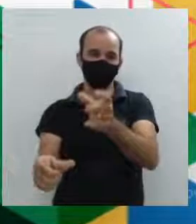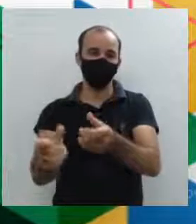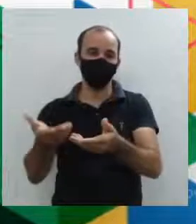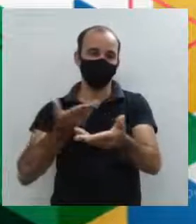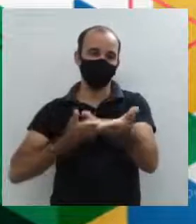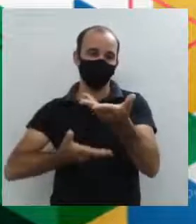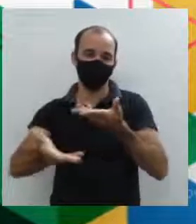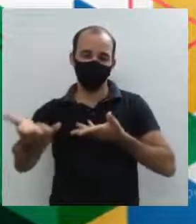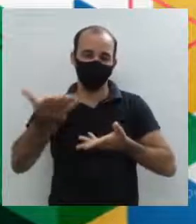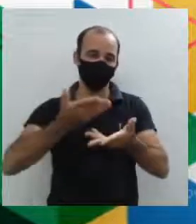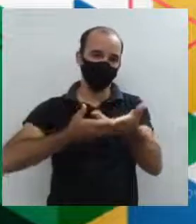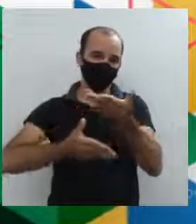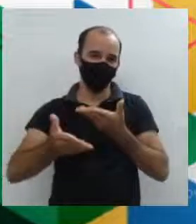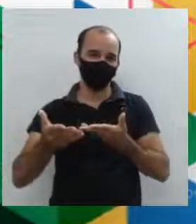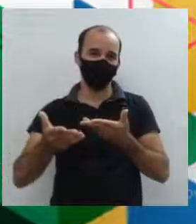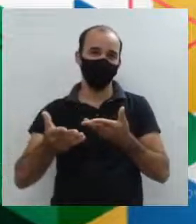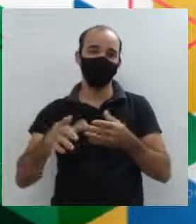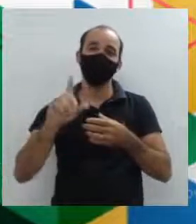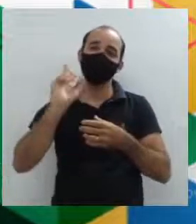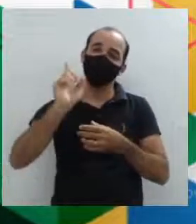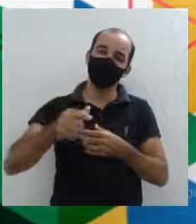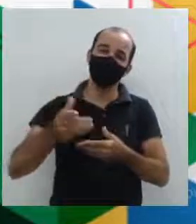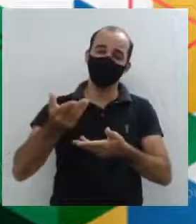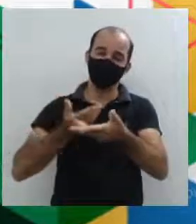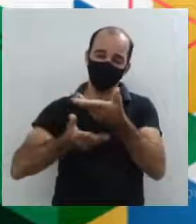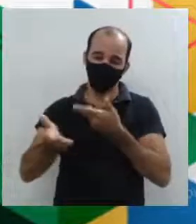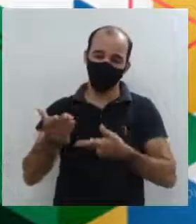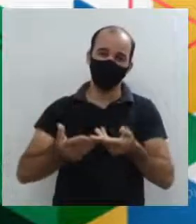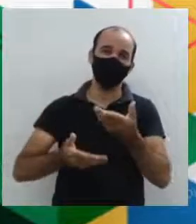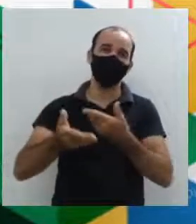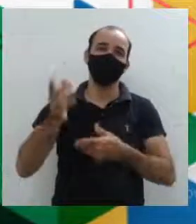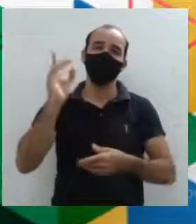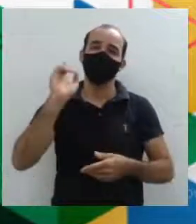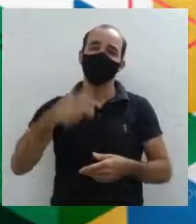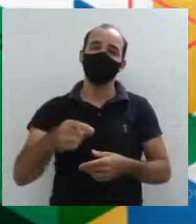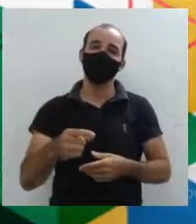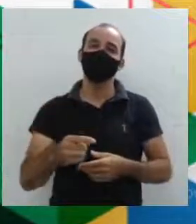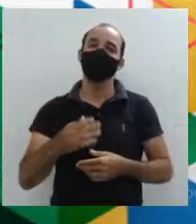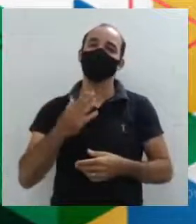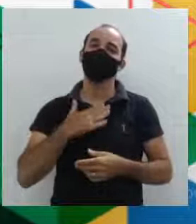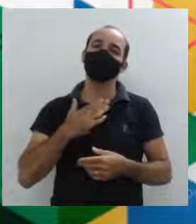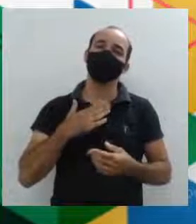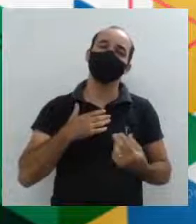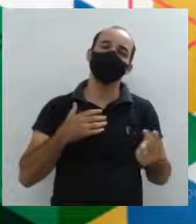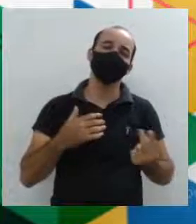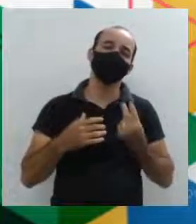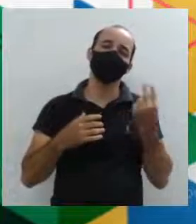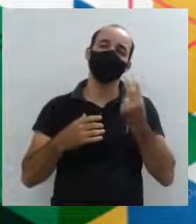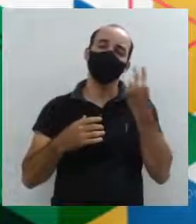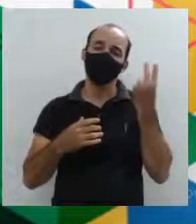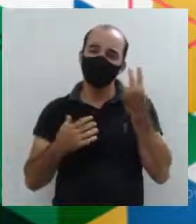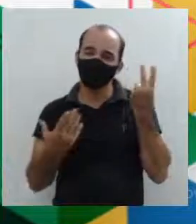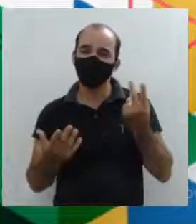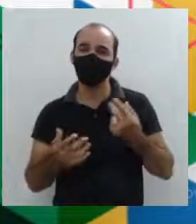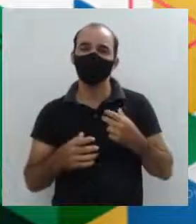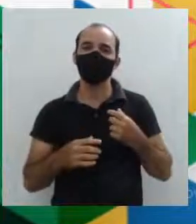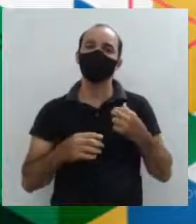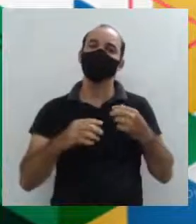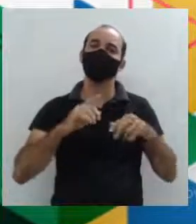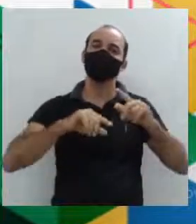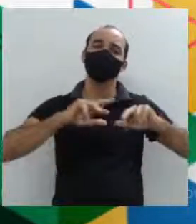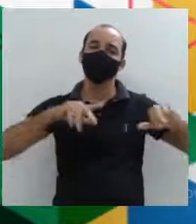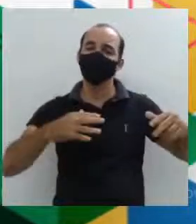Então, essa relação vai formar os meus valores, as minhas crenças, que vão